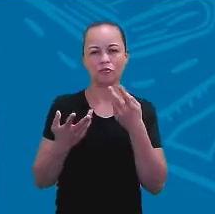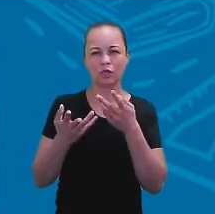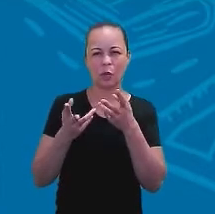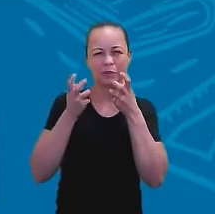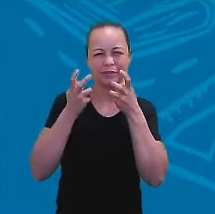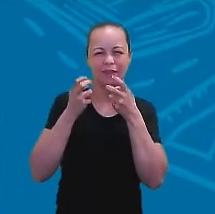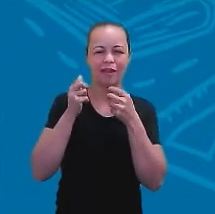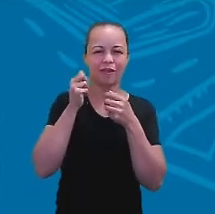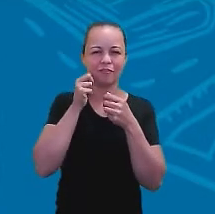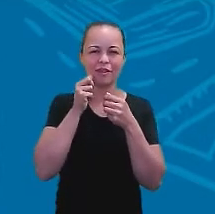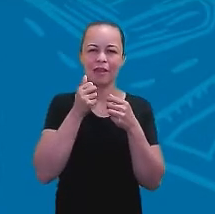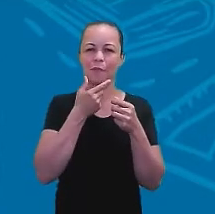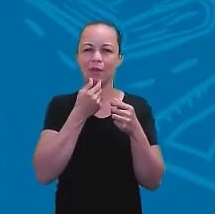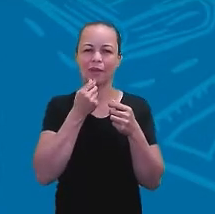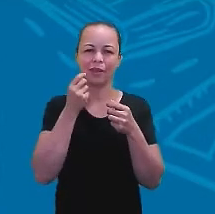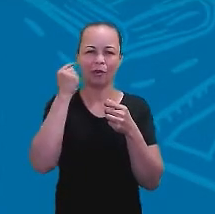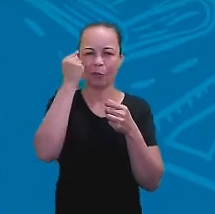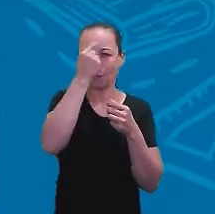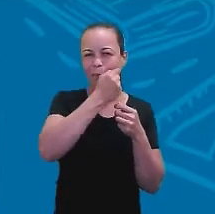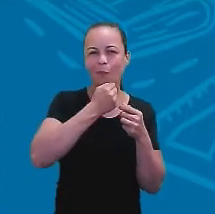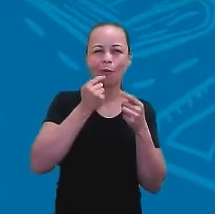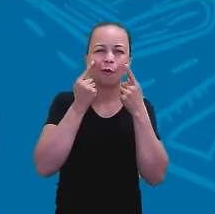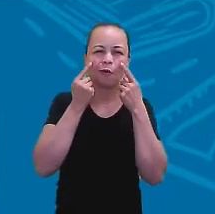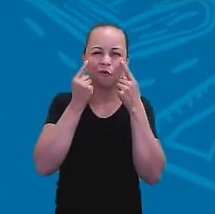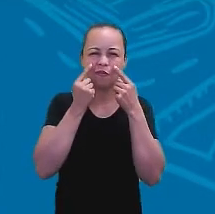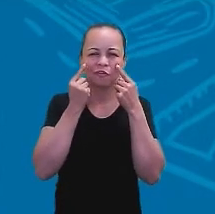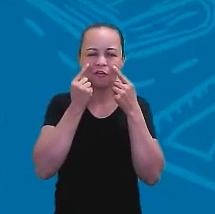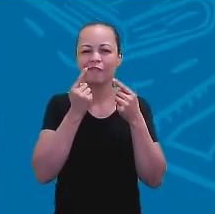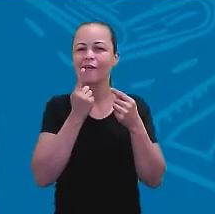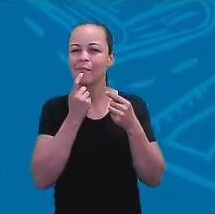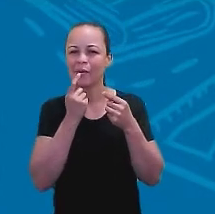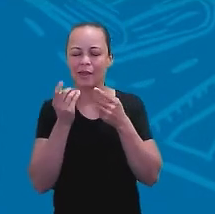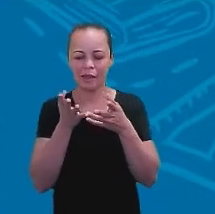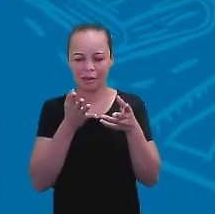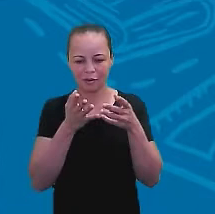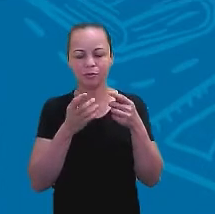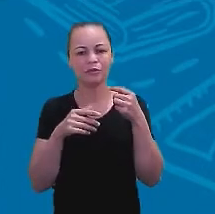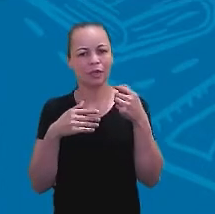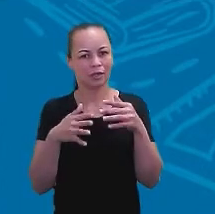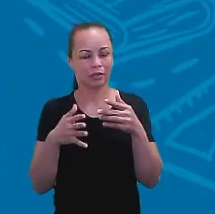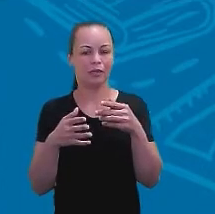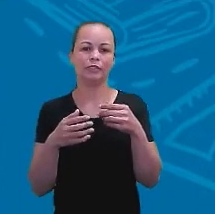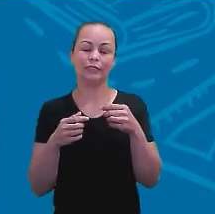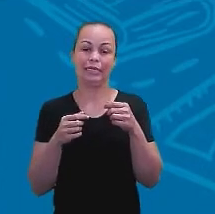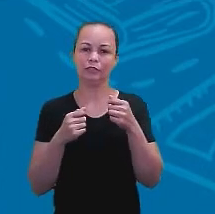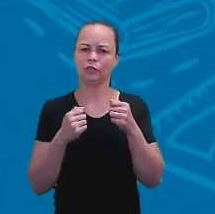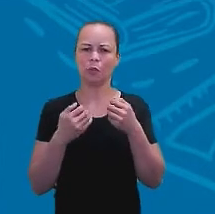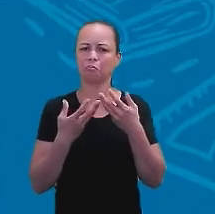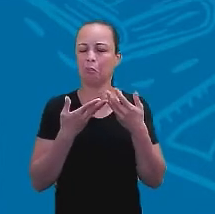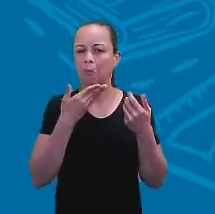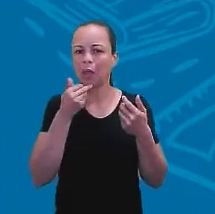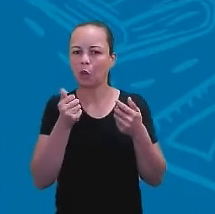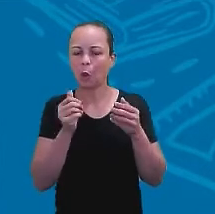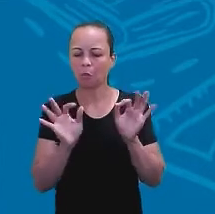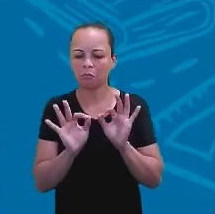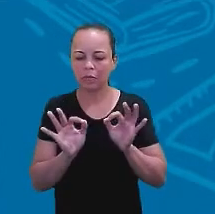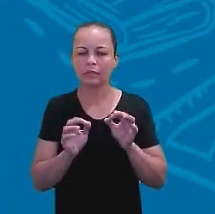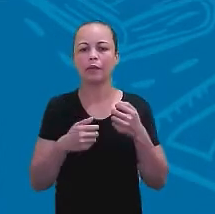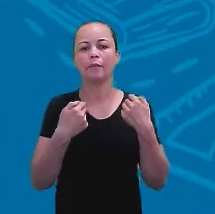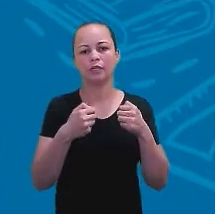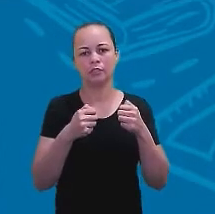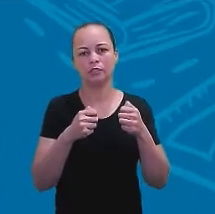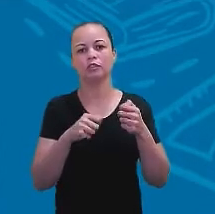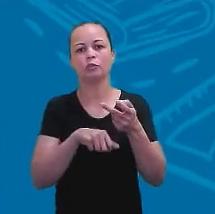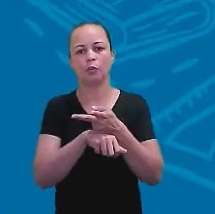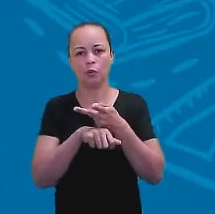água corrente, né? E caso não melhore, deve procurar ajuda médica, tá certo? Deve procurar ajuda de um